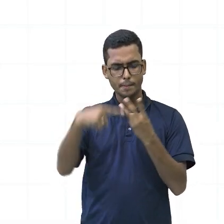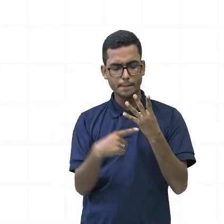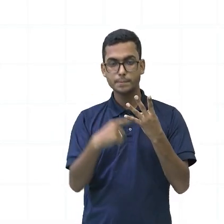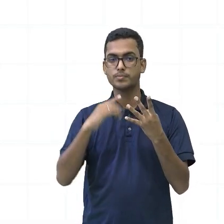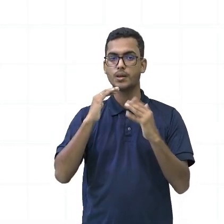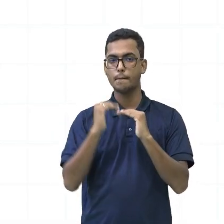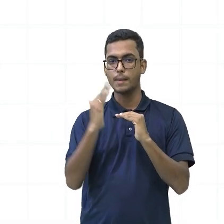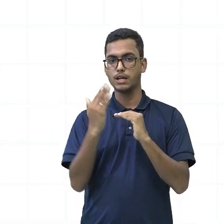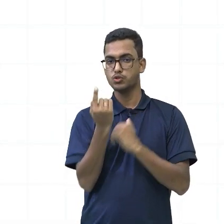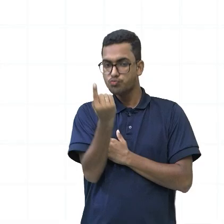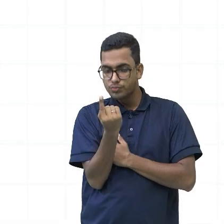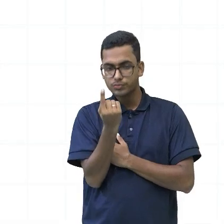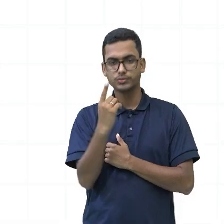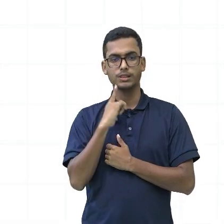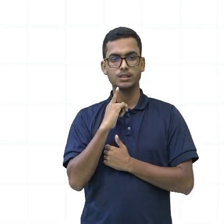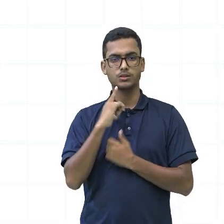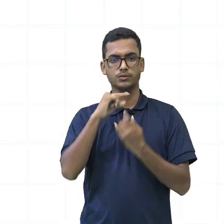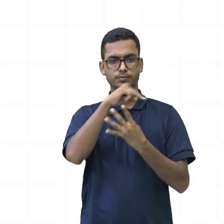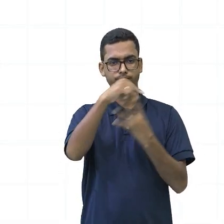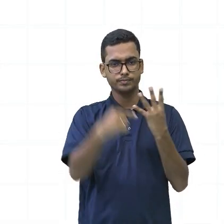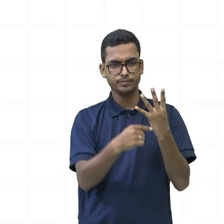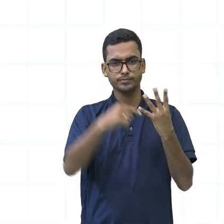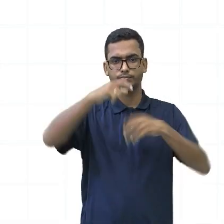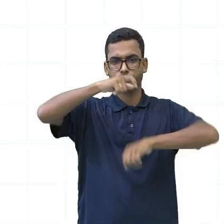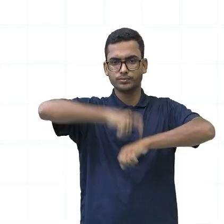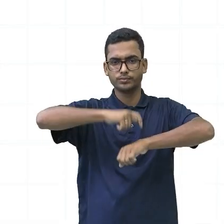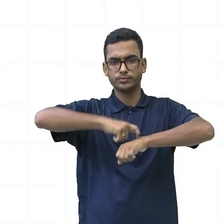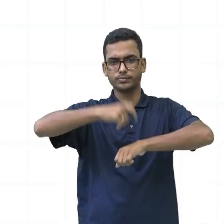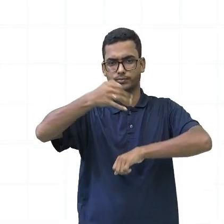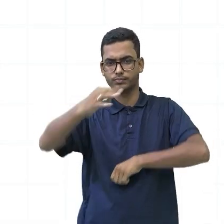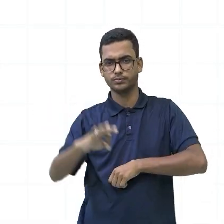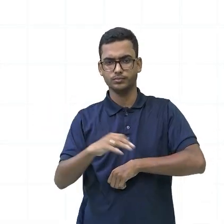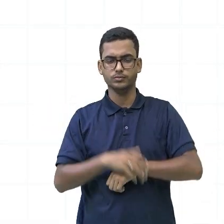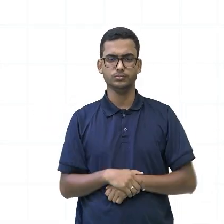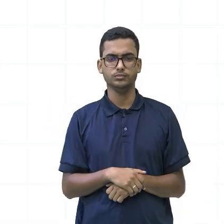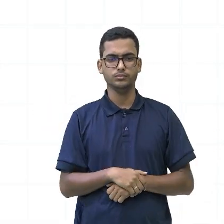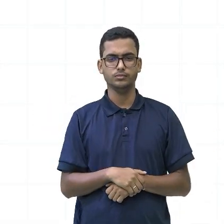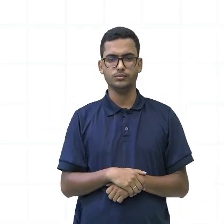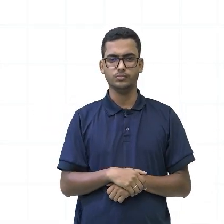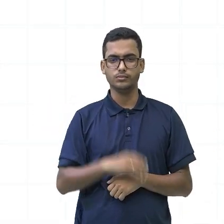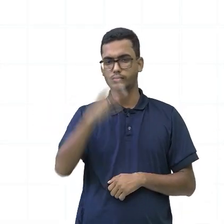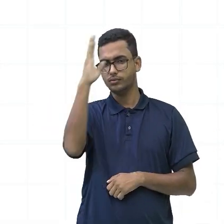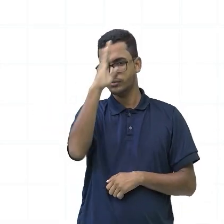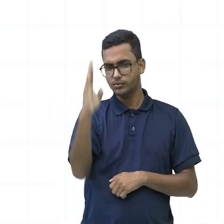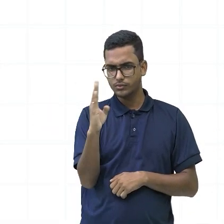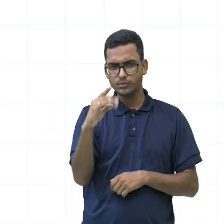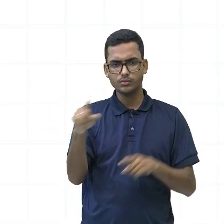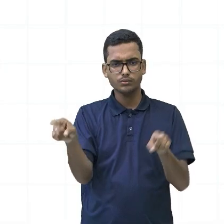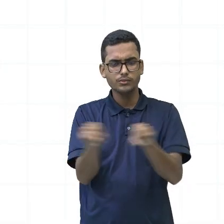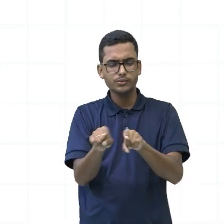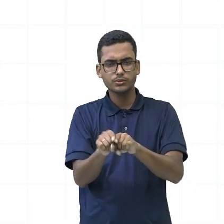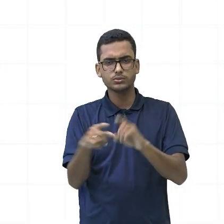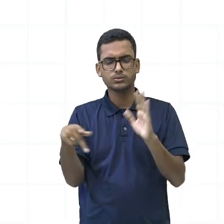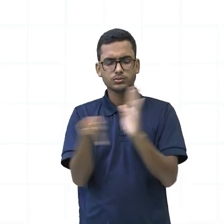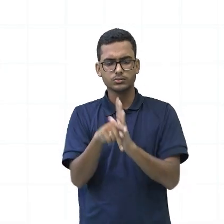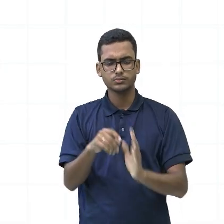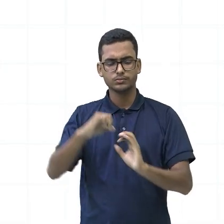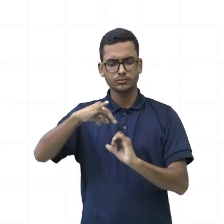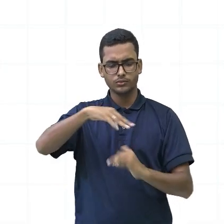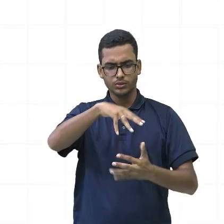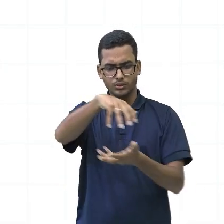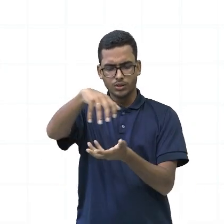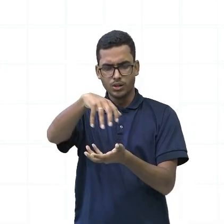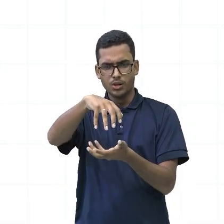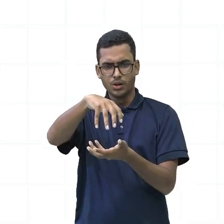No Brasil existem 4 fusos horários. Os fusos do Brasil estão a oeste do Marco Zero, que é o meridiano de